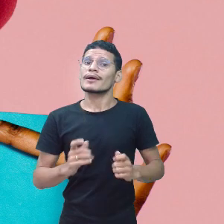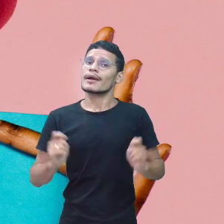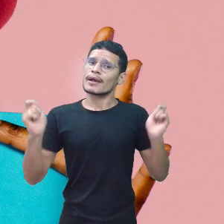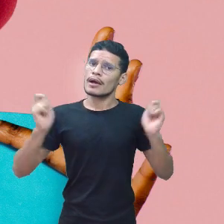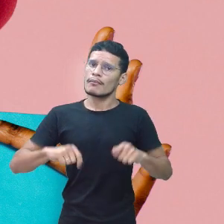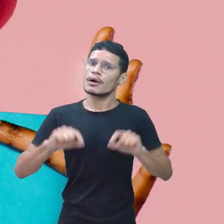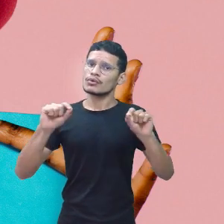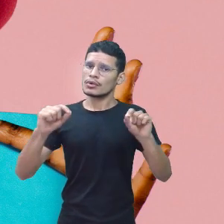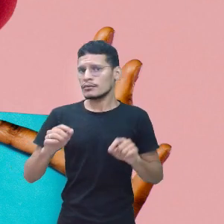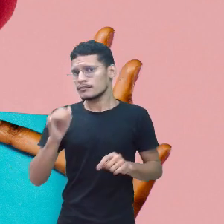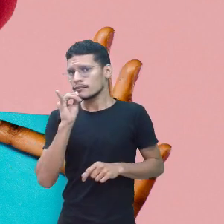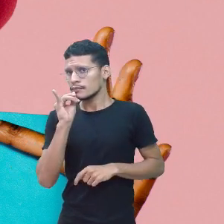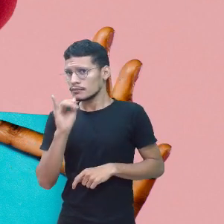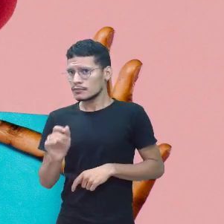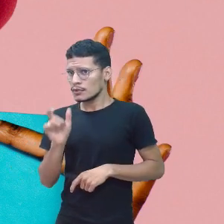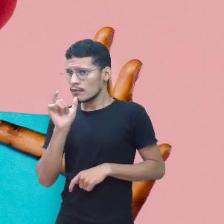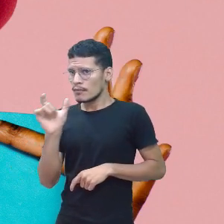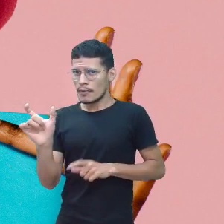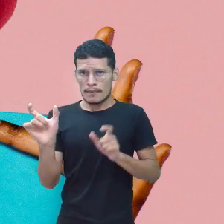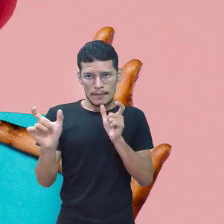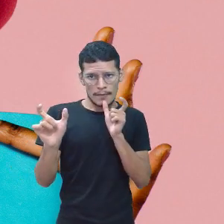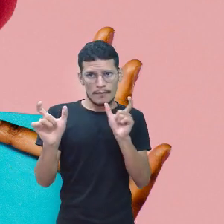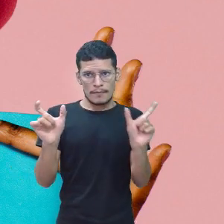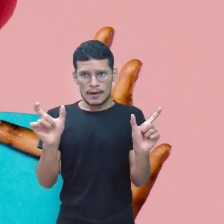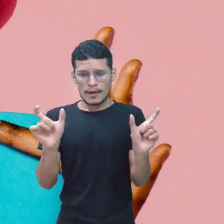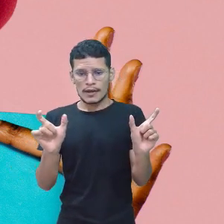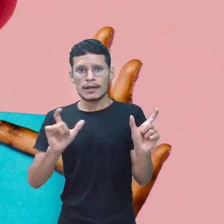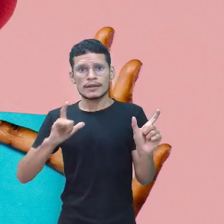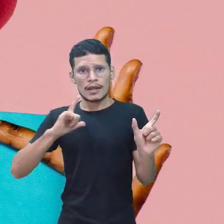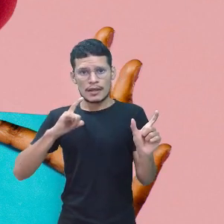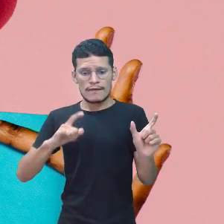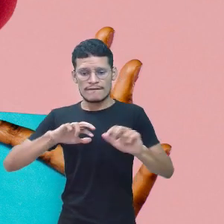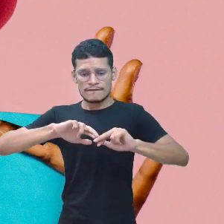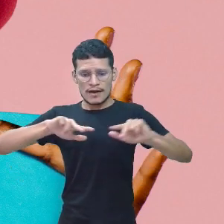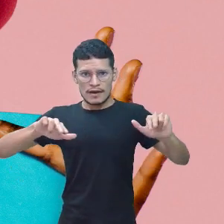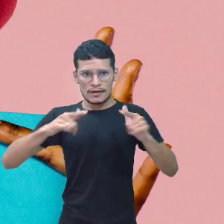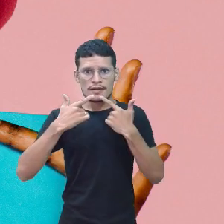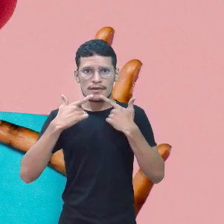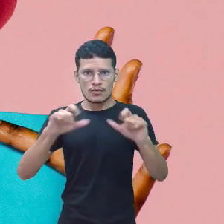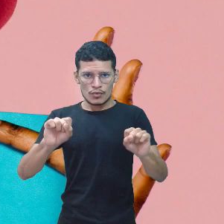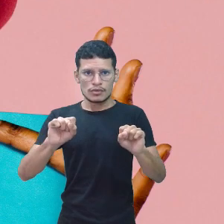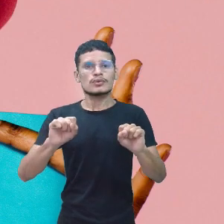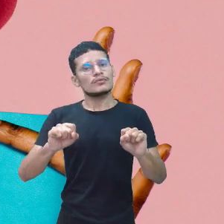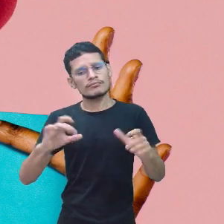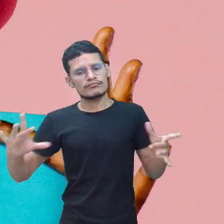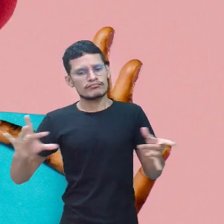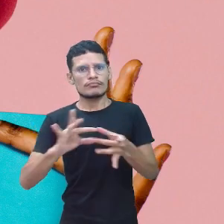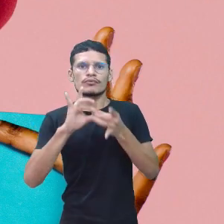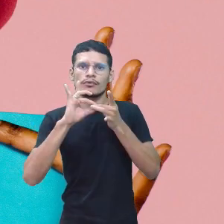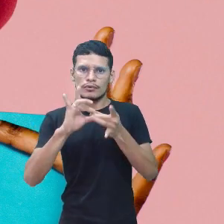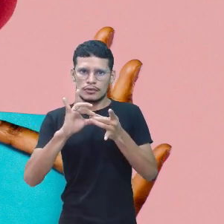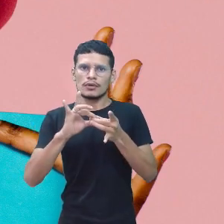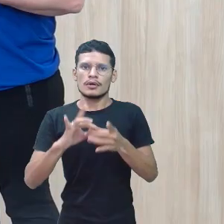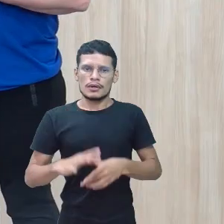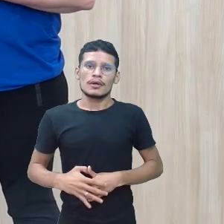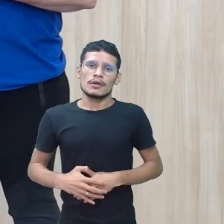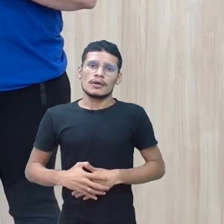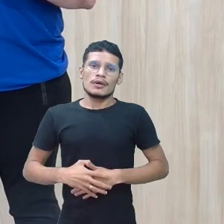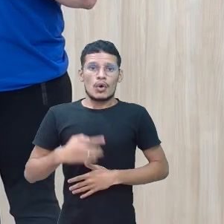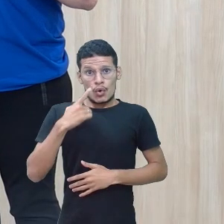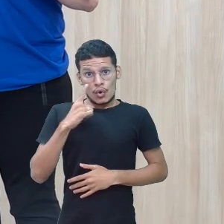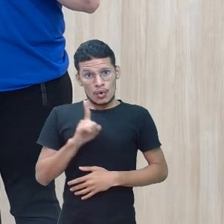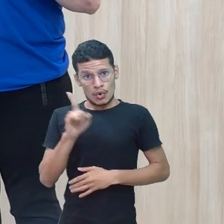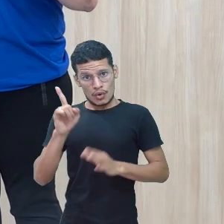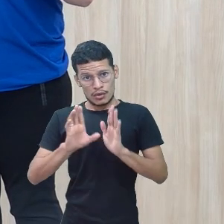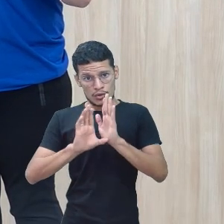para ligar, unir vários segmentos linguísticos. Olha aí o conceito, não é?